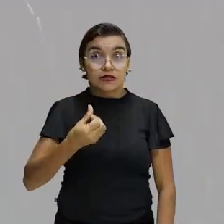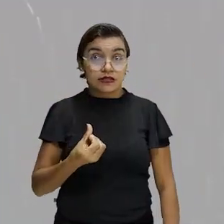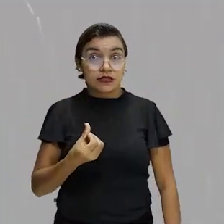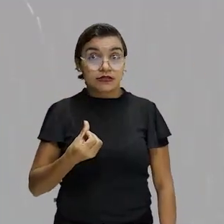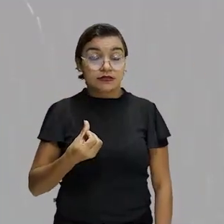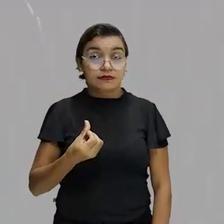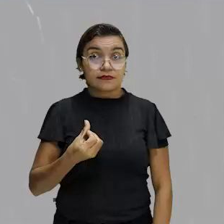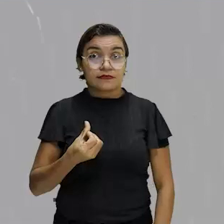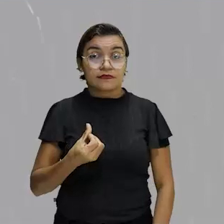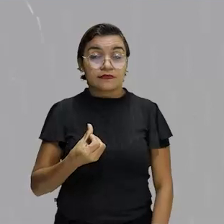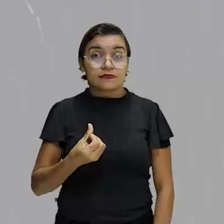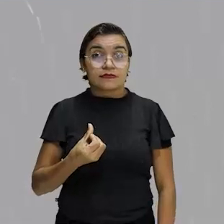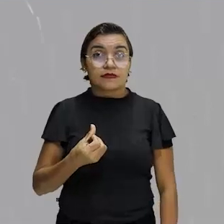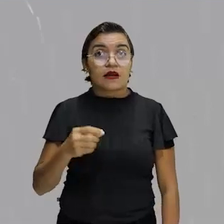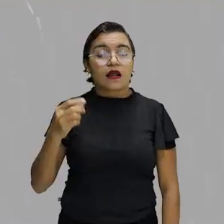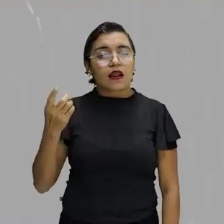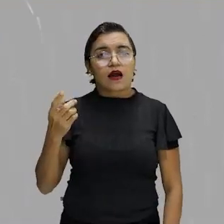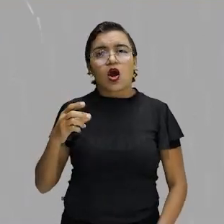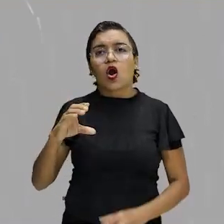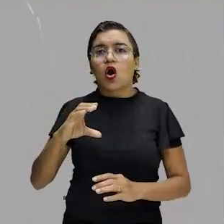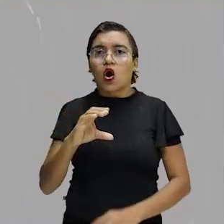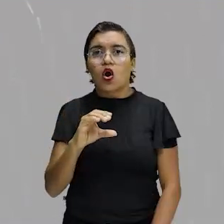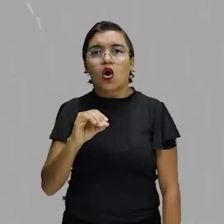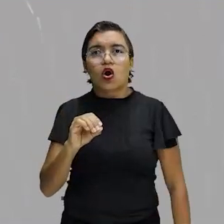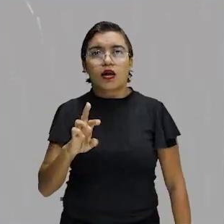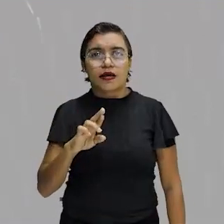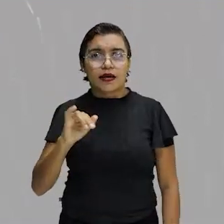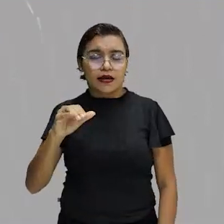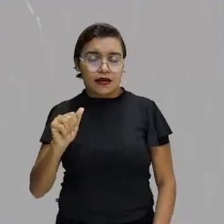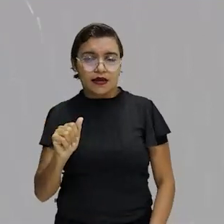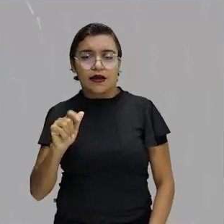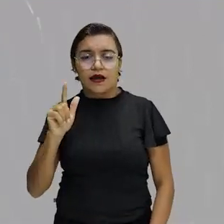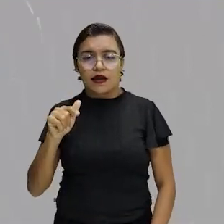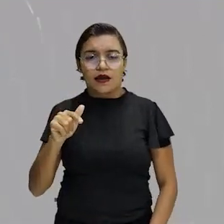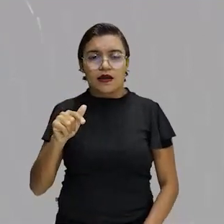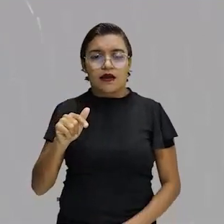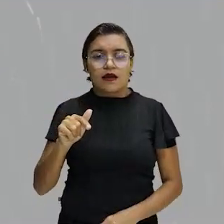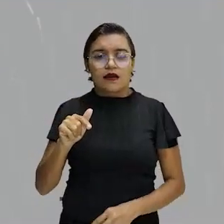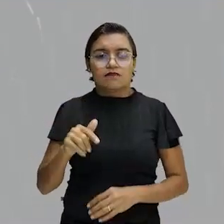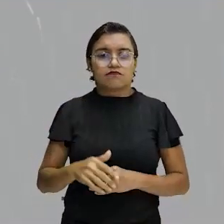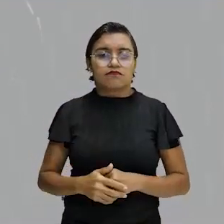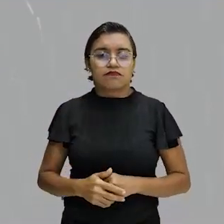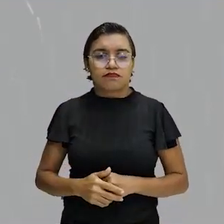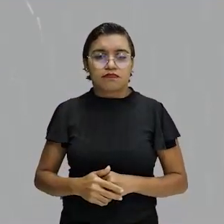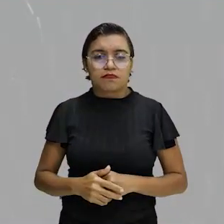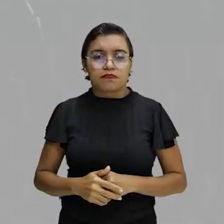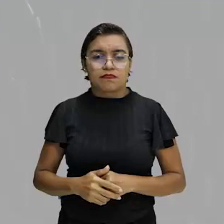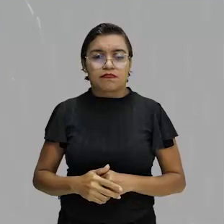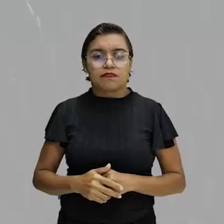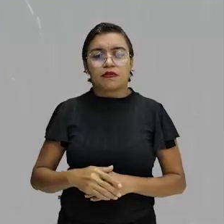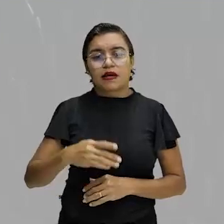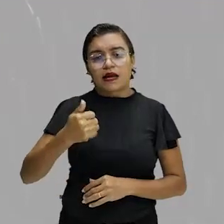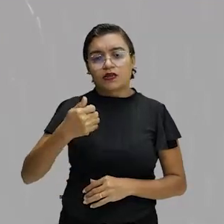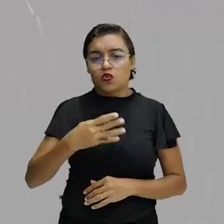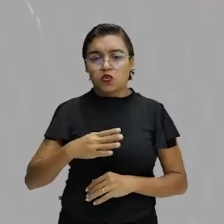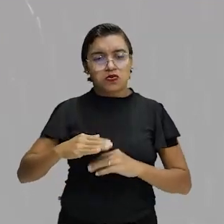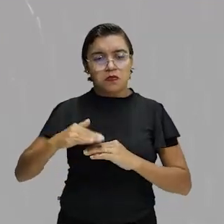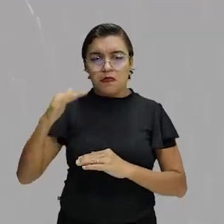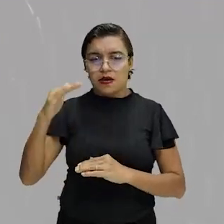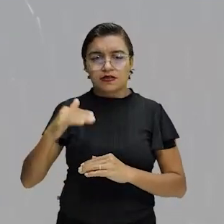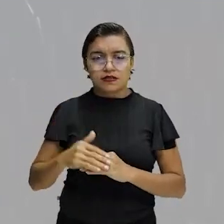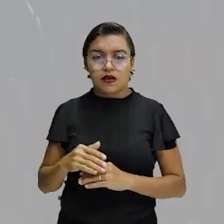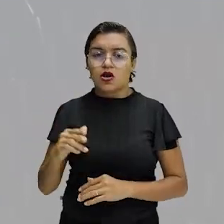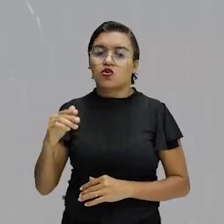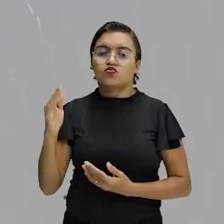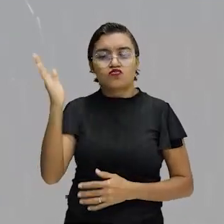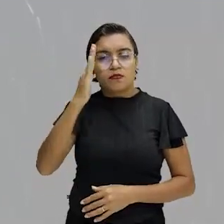Coreia do Sul, 14 anos ou mais. Estados Unidos, Brasil e os demais países permitem que crianças de 13 anos ou mais possam ter acesso às